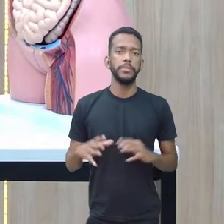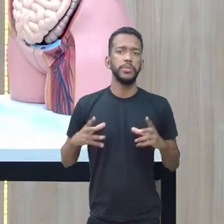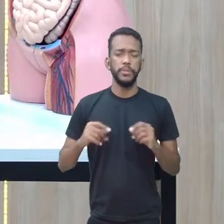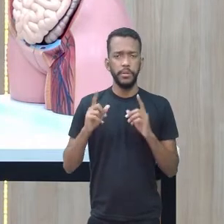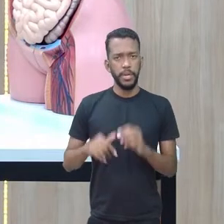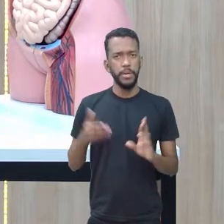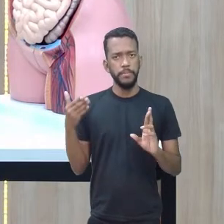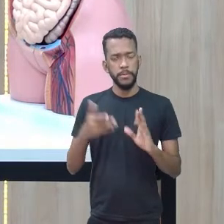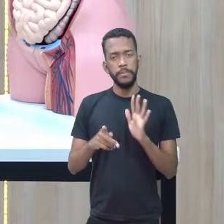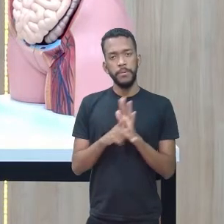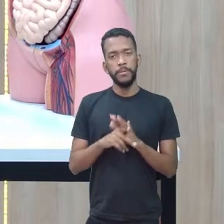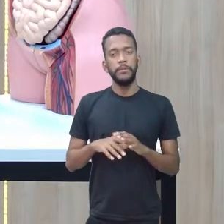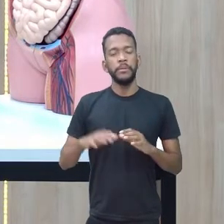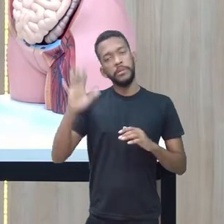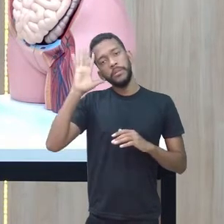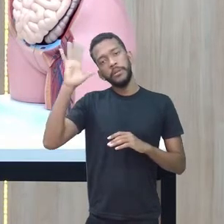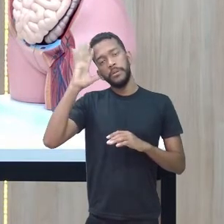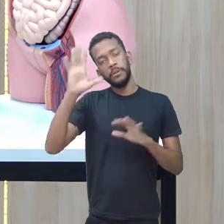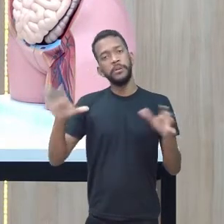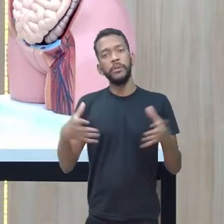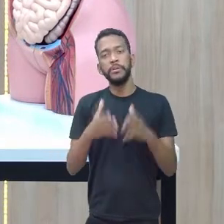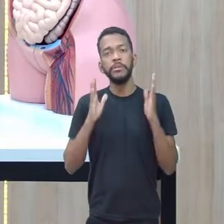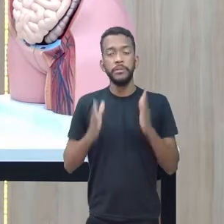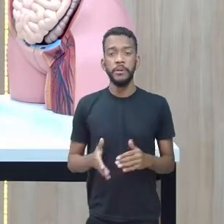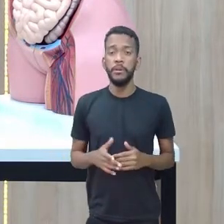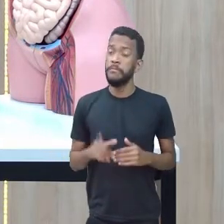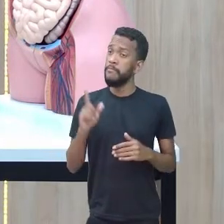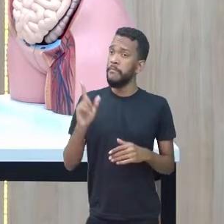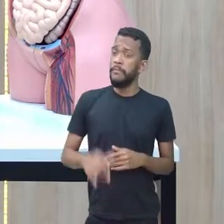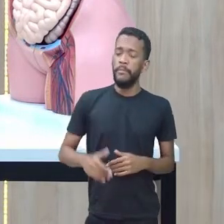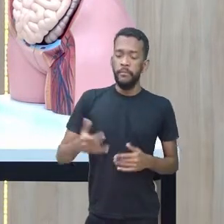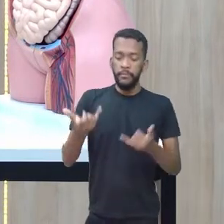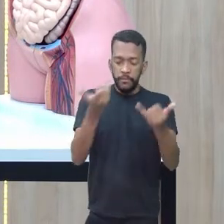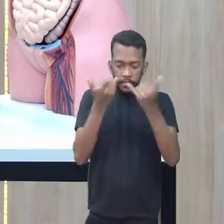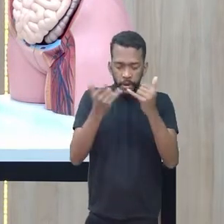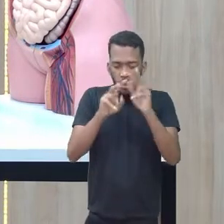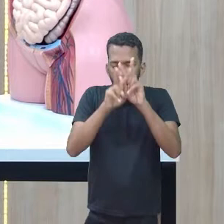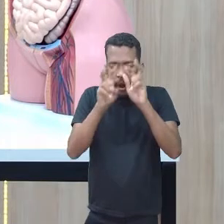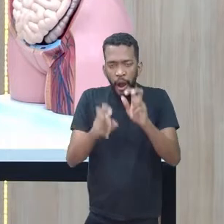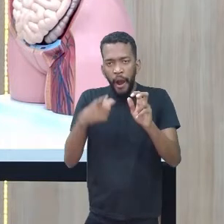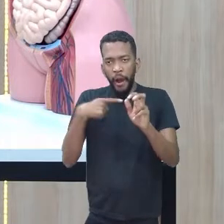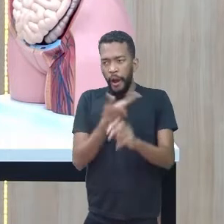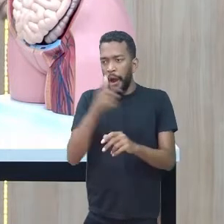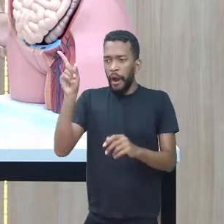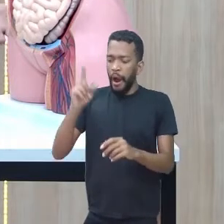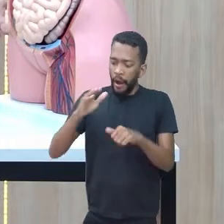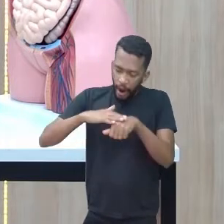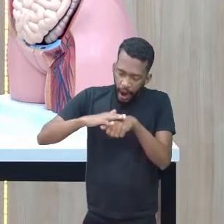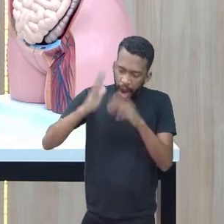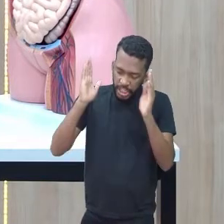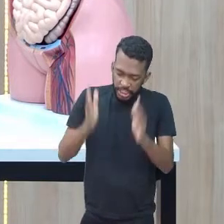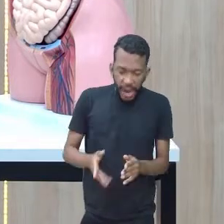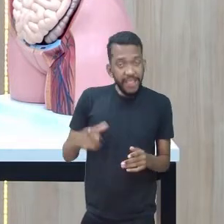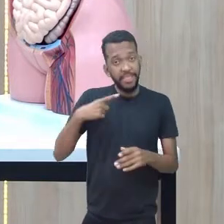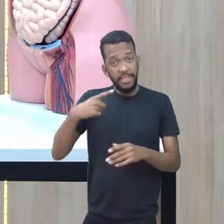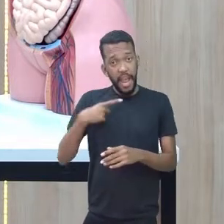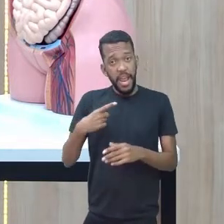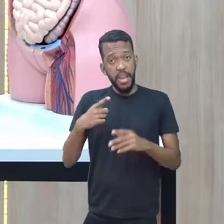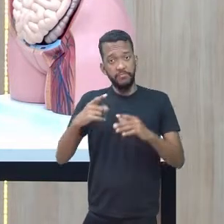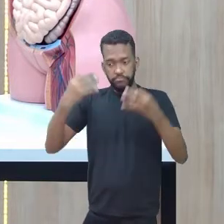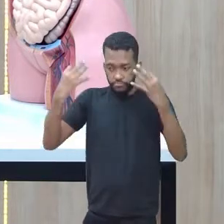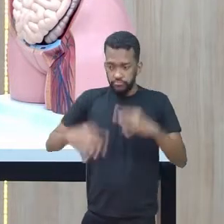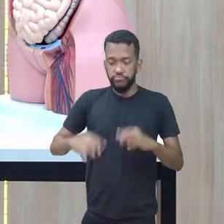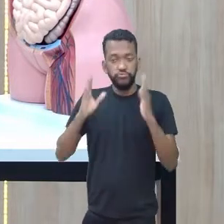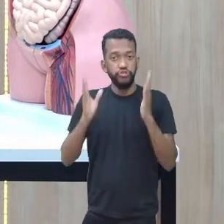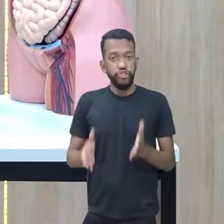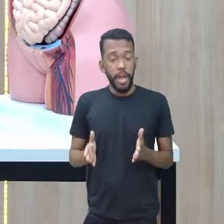celular? Então, vocês têm que ficar atentos que não é uma informação que em outro momento ela está correta, mas a gente está querendo aqui